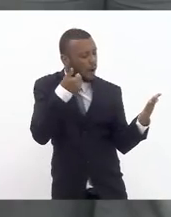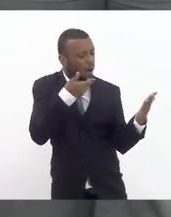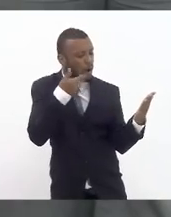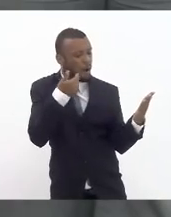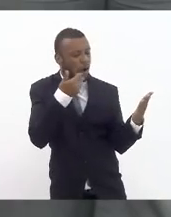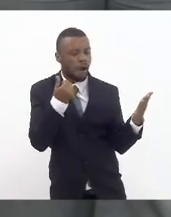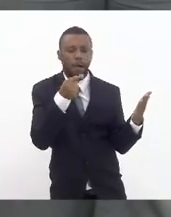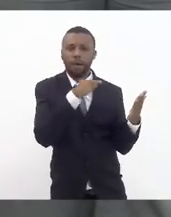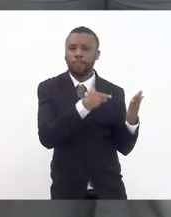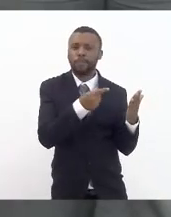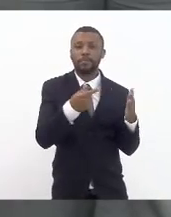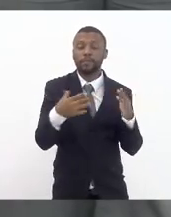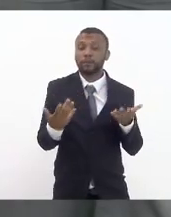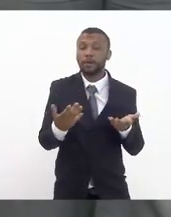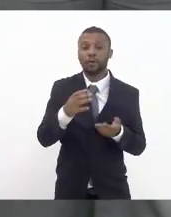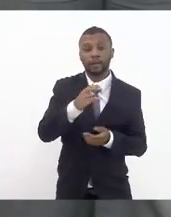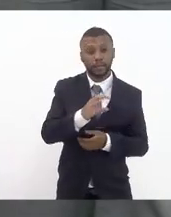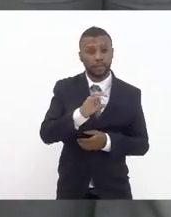A CCJ